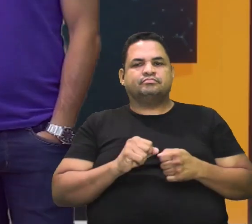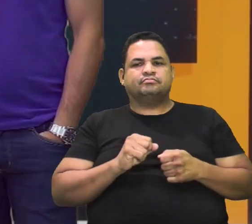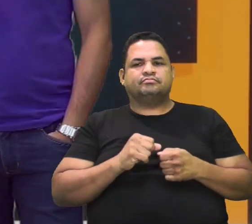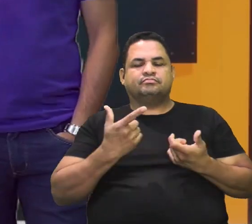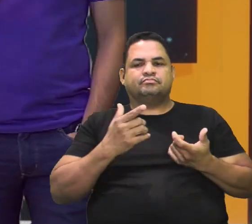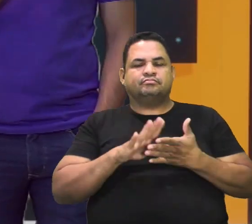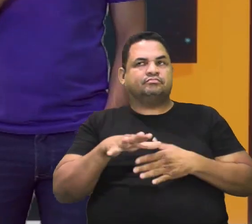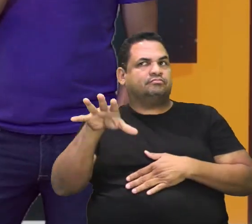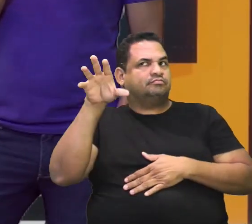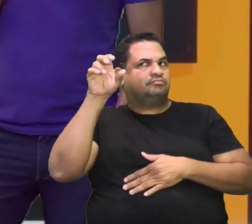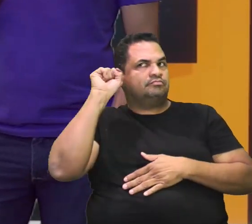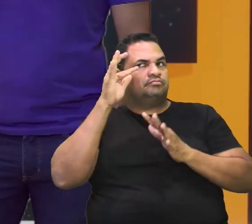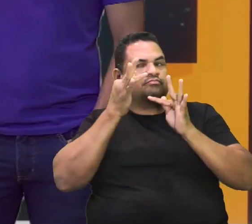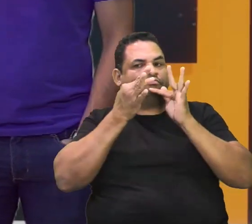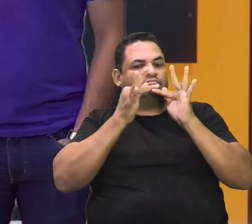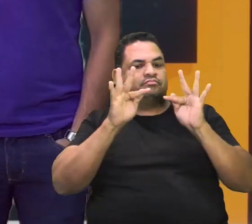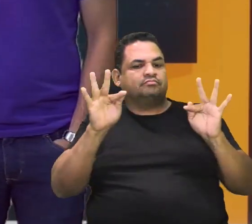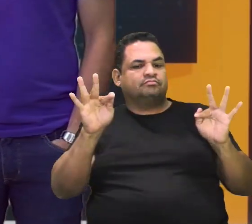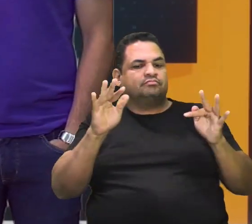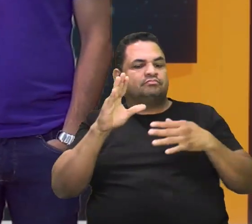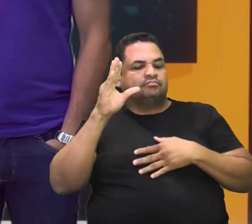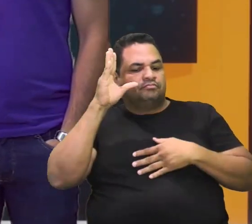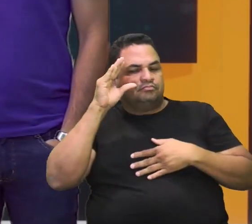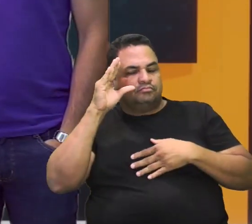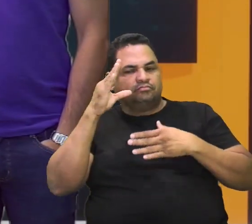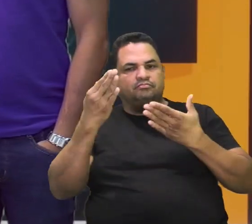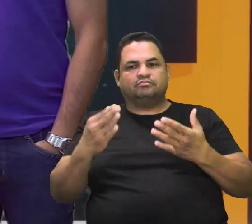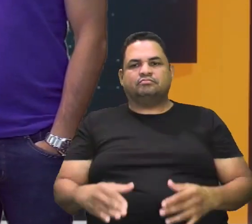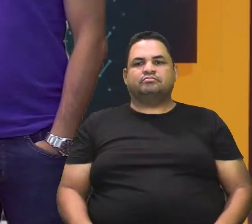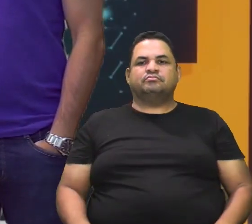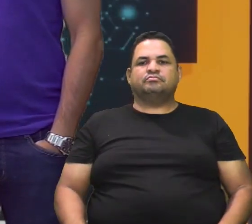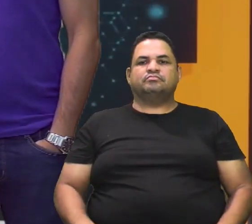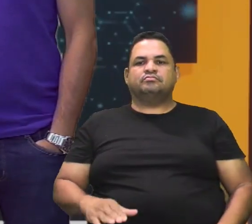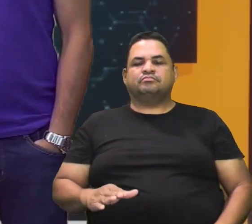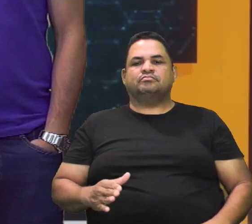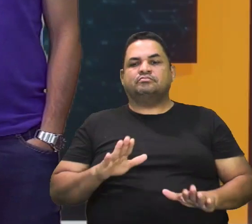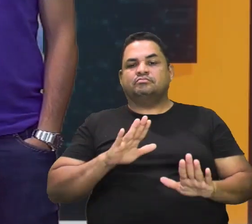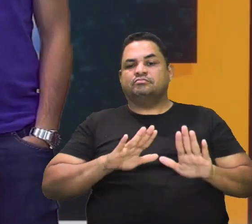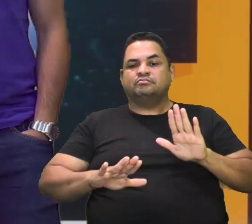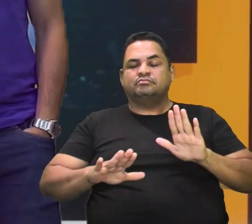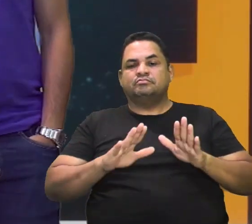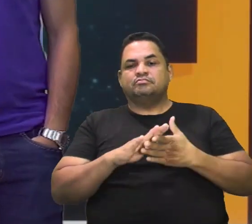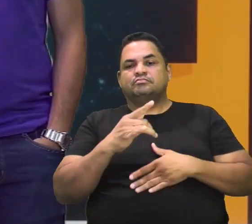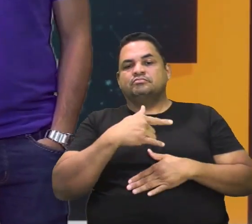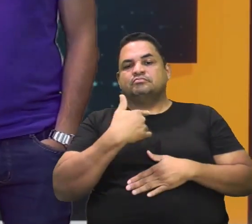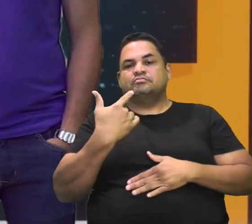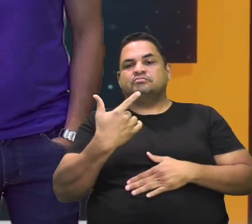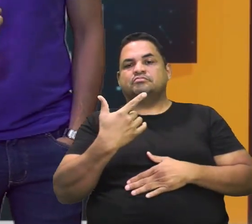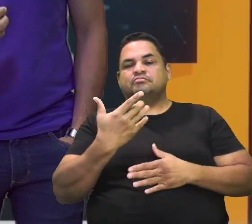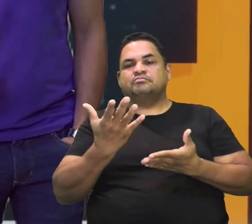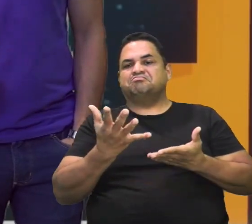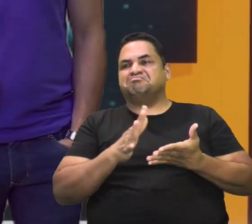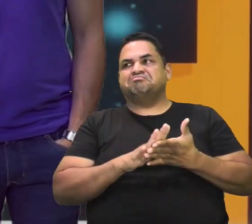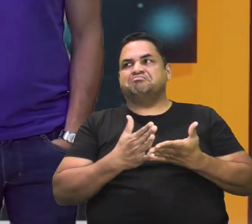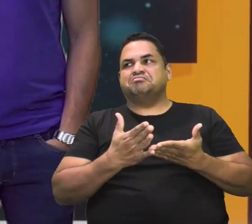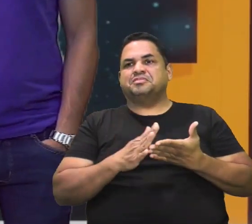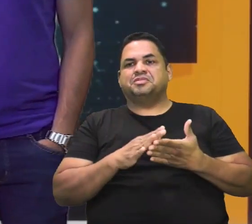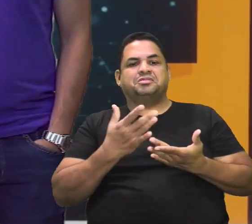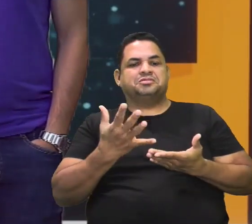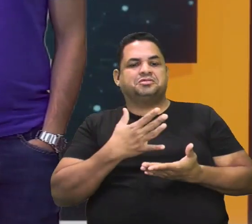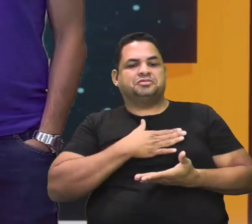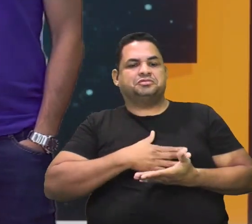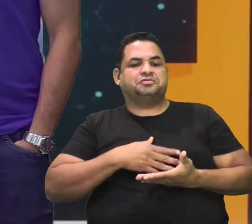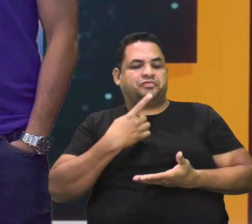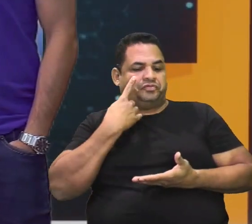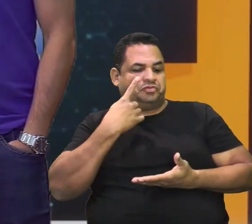né? E eu escutei uma frase muito interessante. Às vezes, nós nos contentamos em assistir o outro